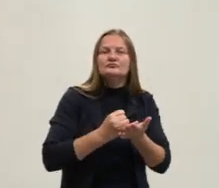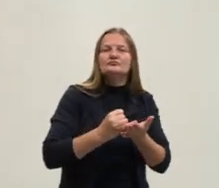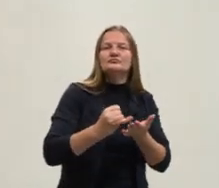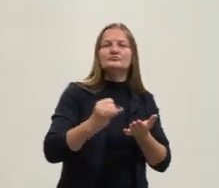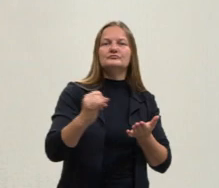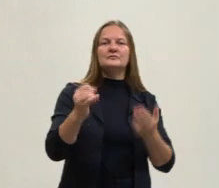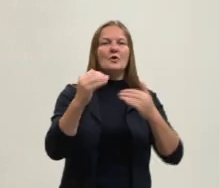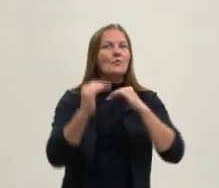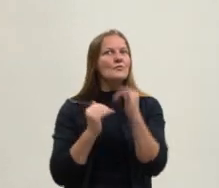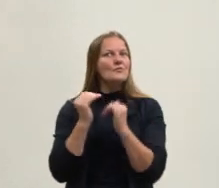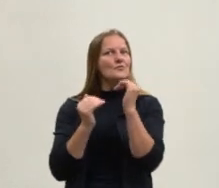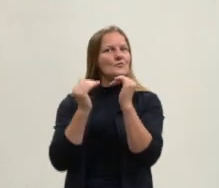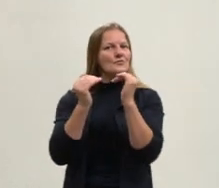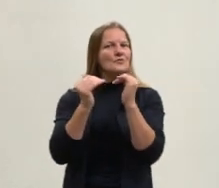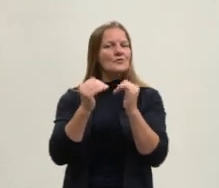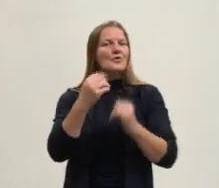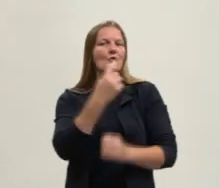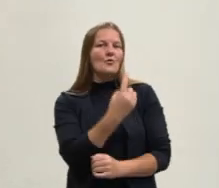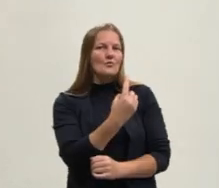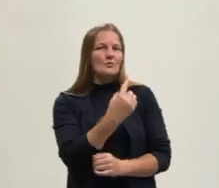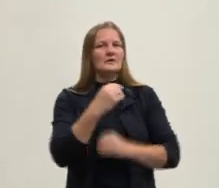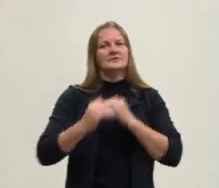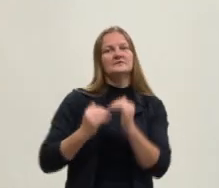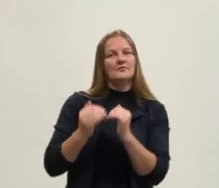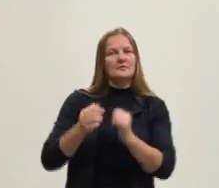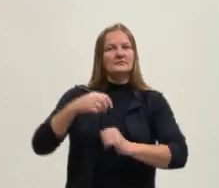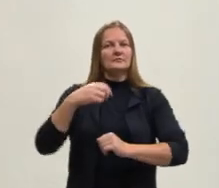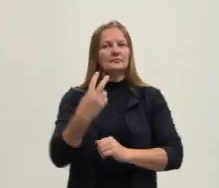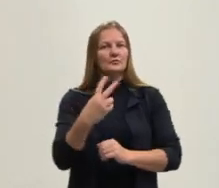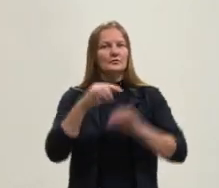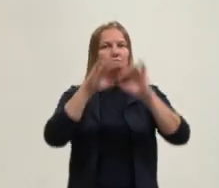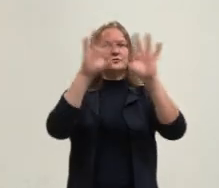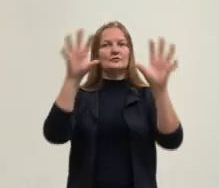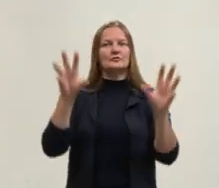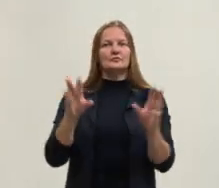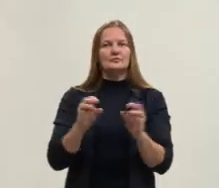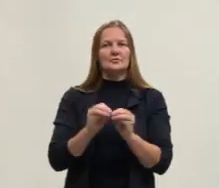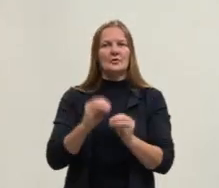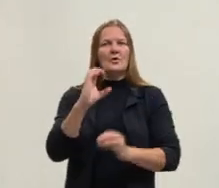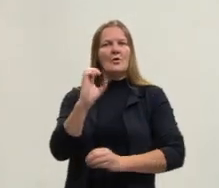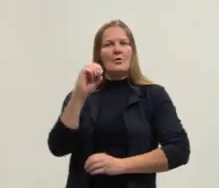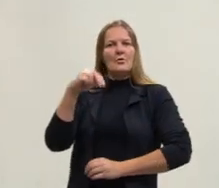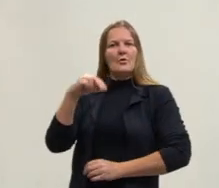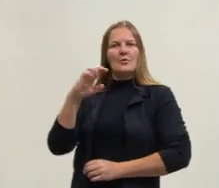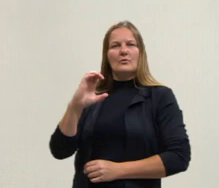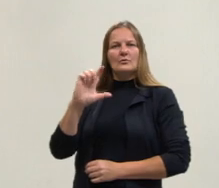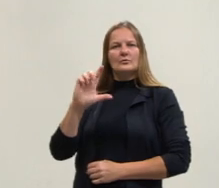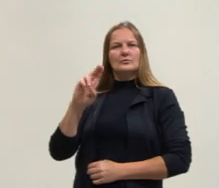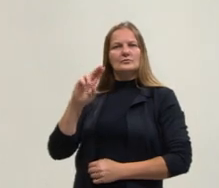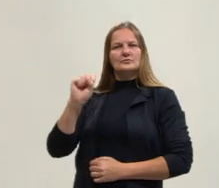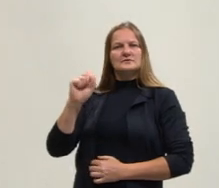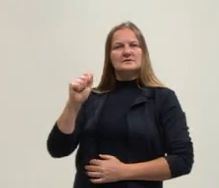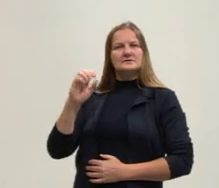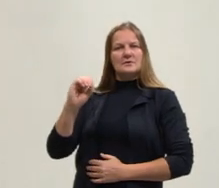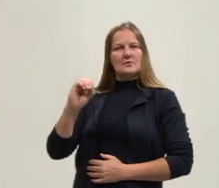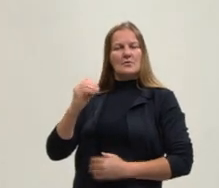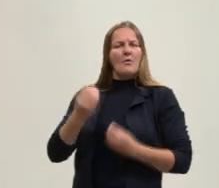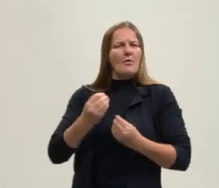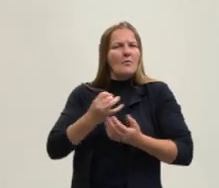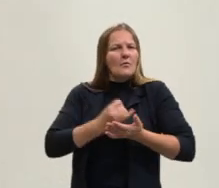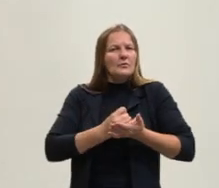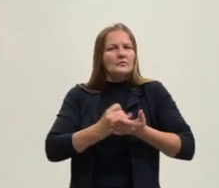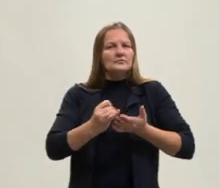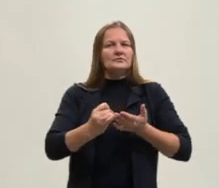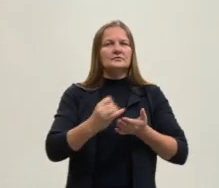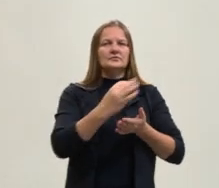desenvolvimento 1 e 2 conclusão como eu vou introduzir esse meu texto né Eu preciso